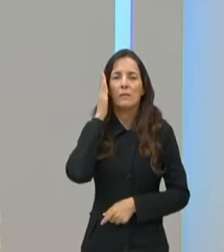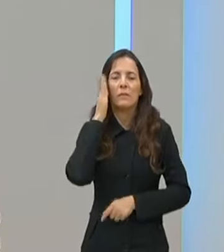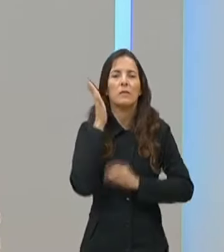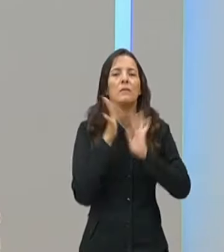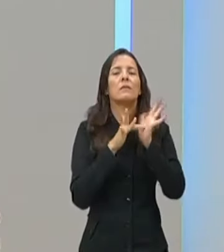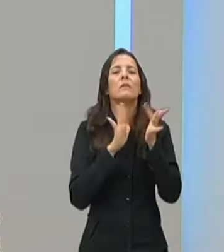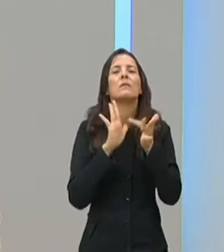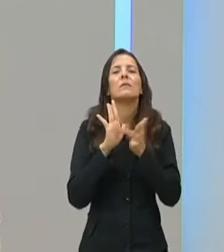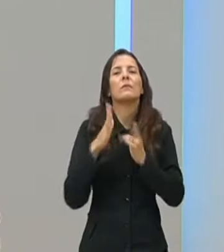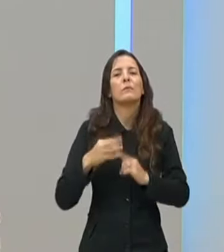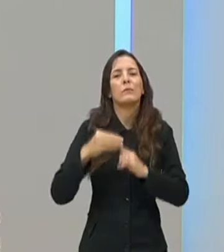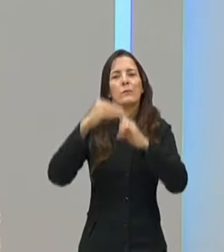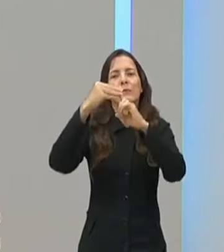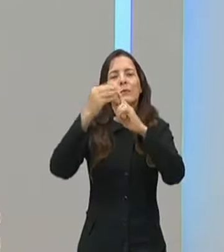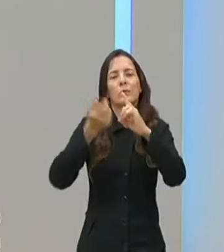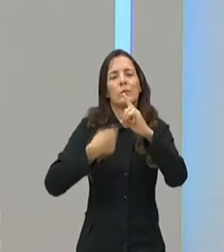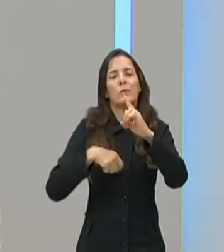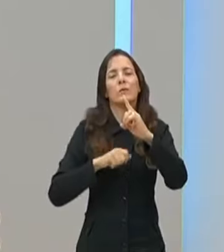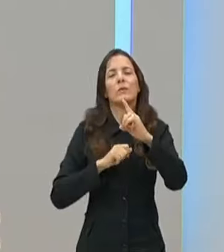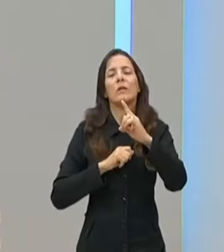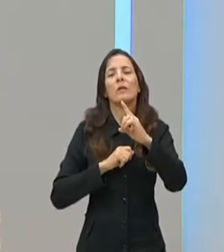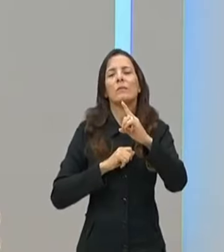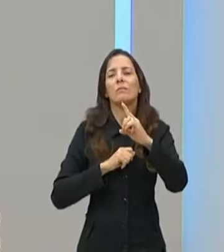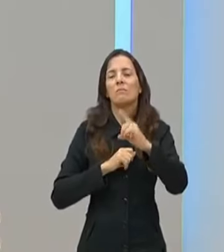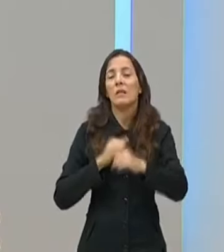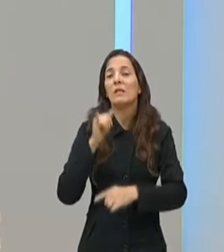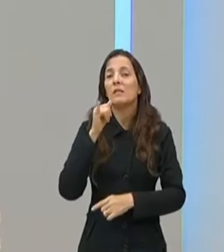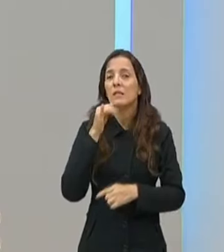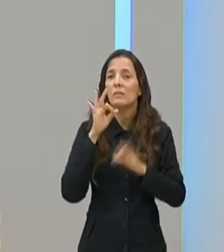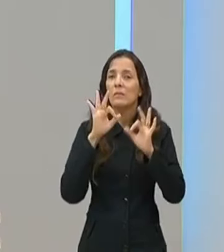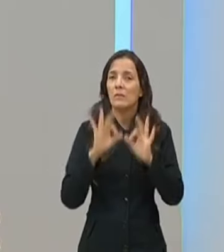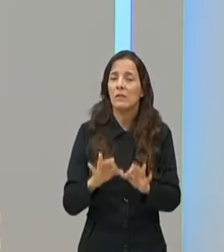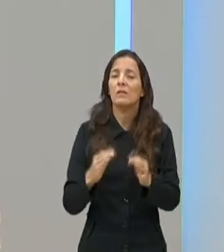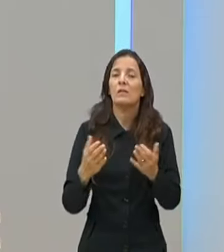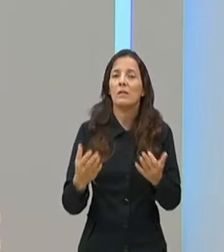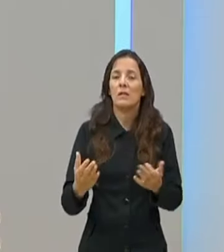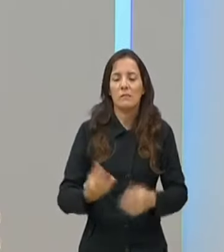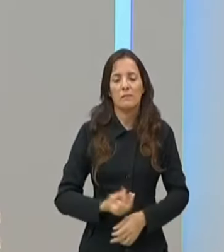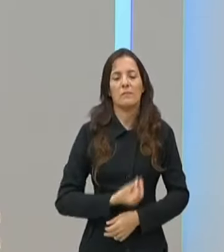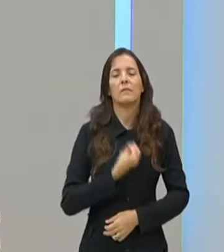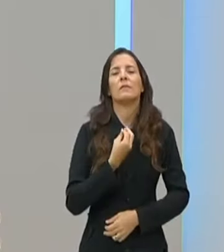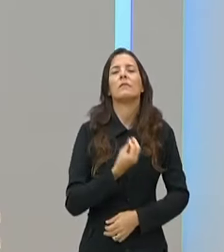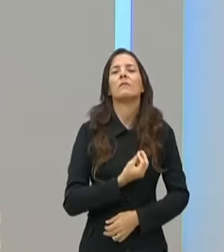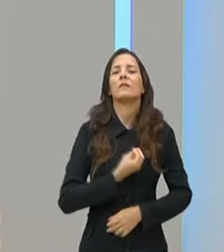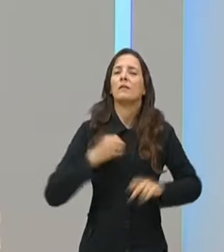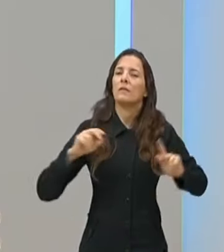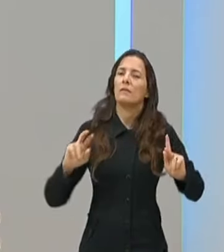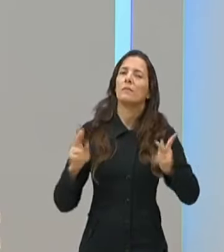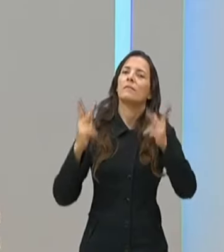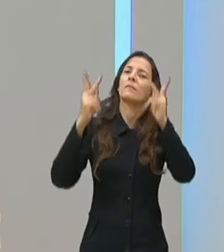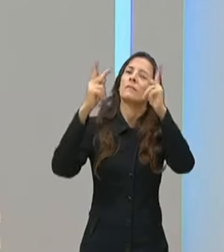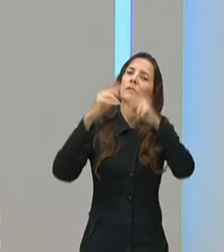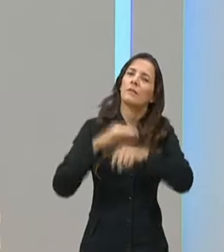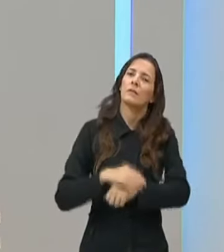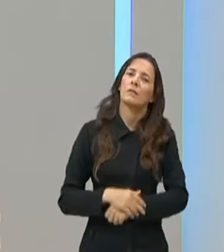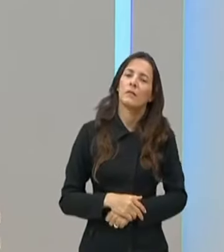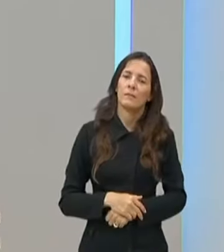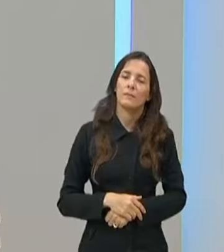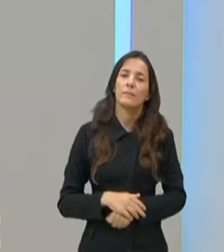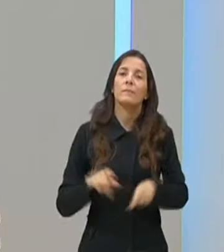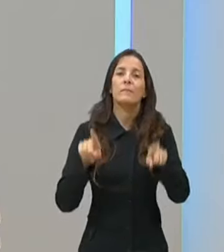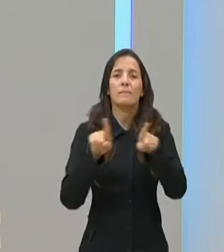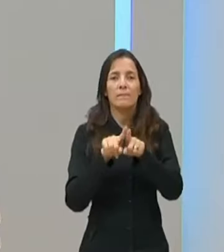cultos de Santa Ceia, culto mais solene da nossa igreja, que mostra o que